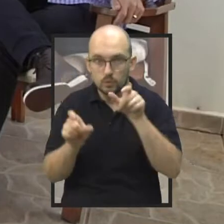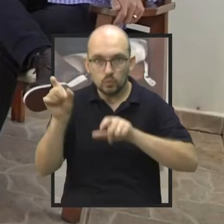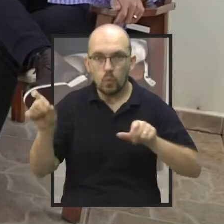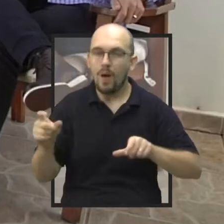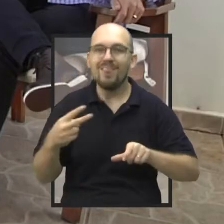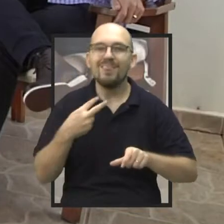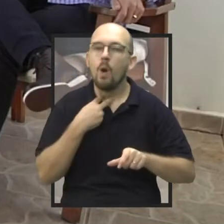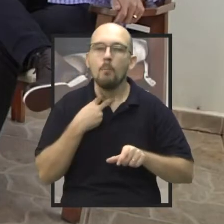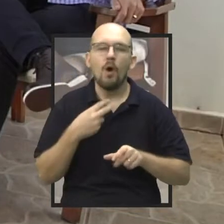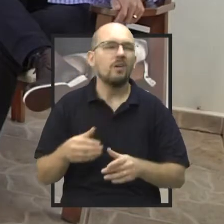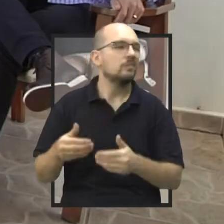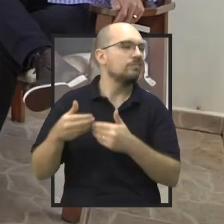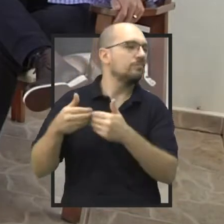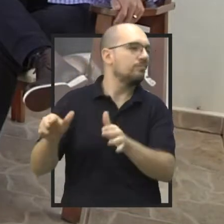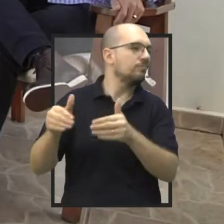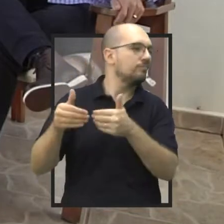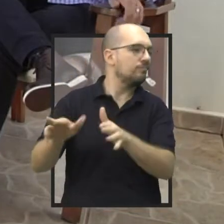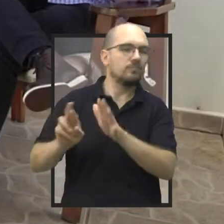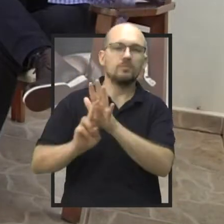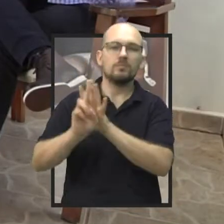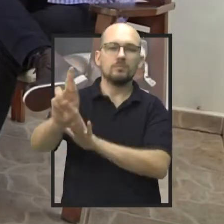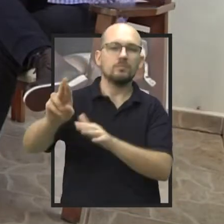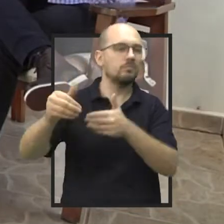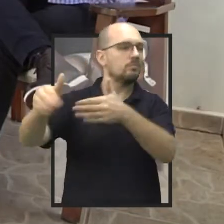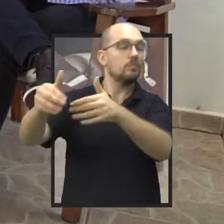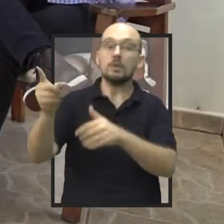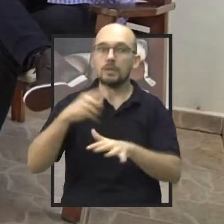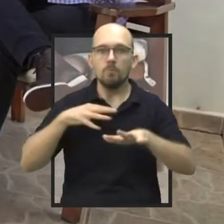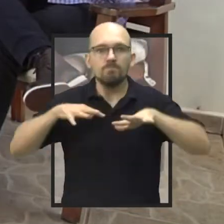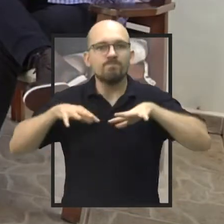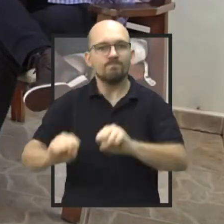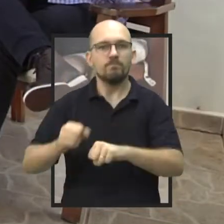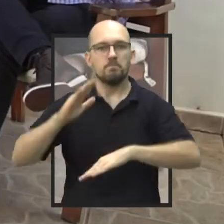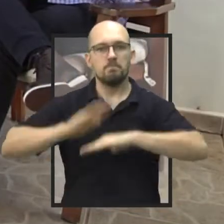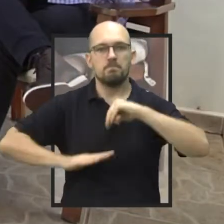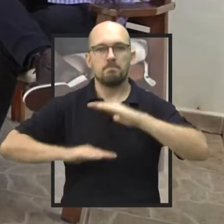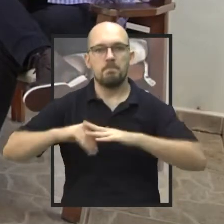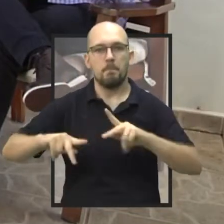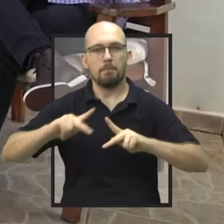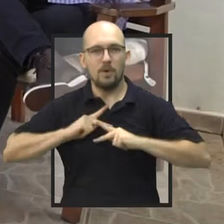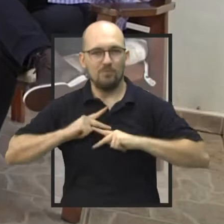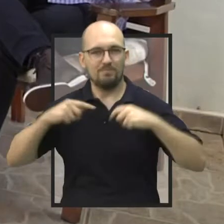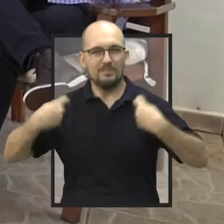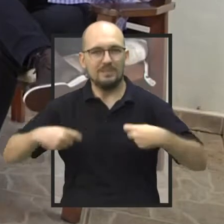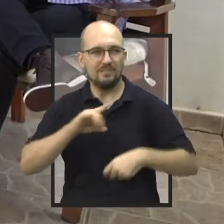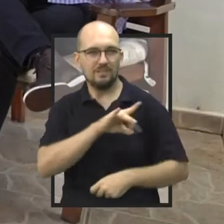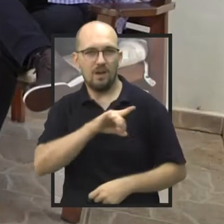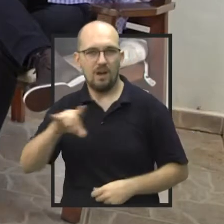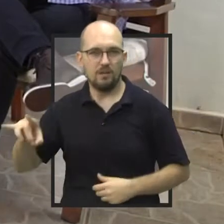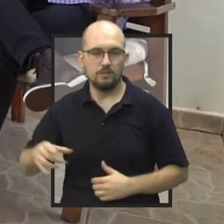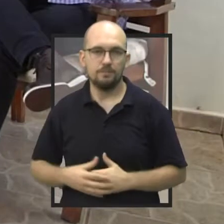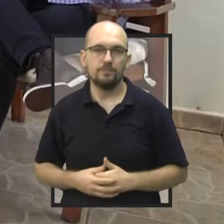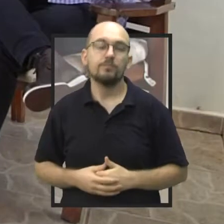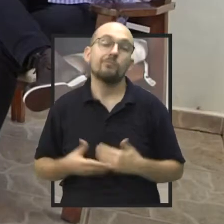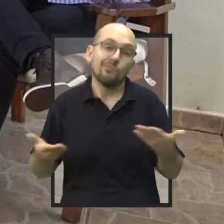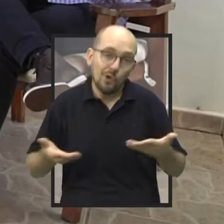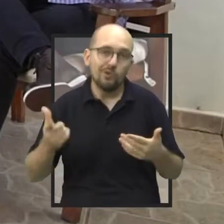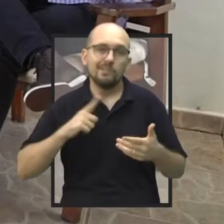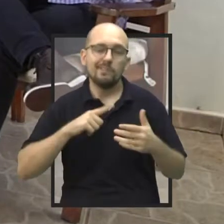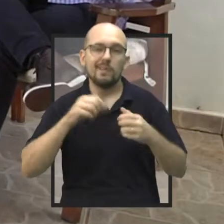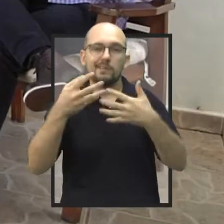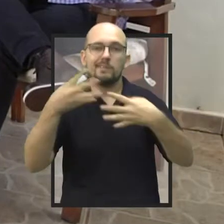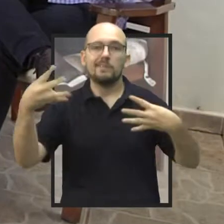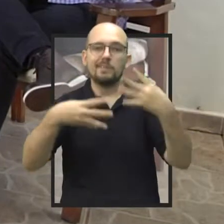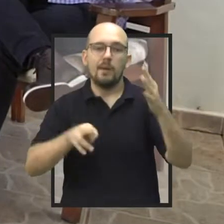do exercício do poder político. Porque hoje nós temos um sistema que é representativo, mas que muitas vezes não